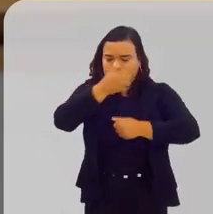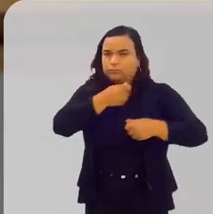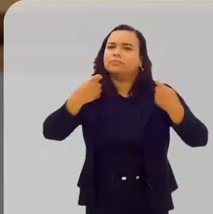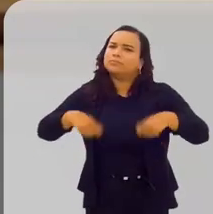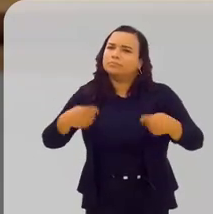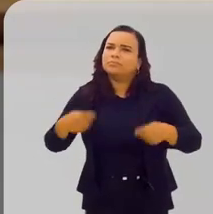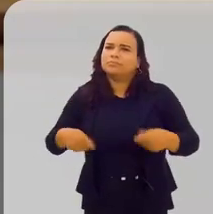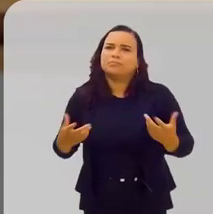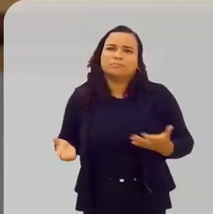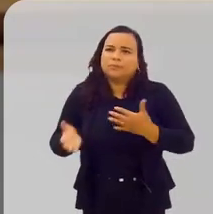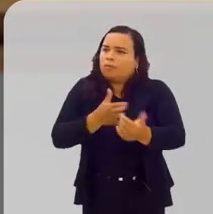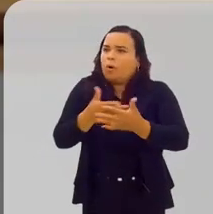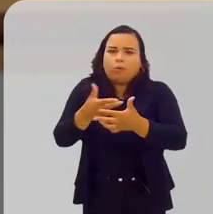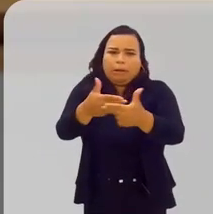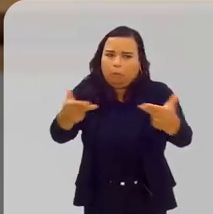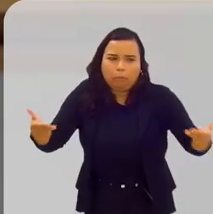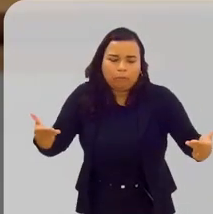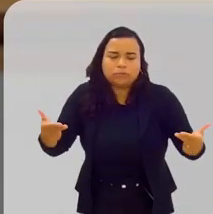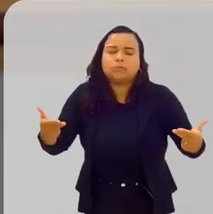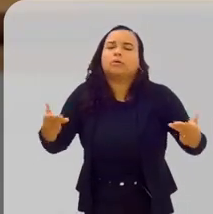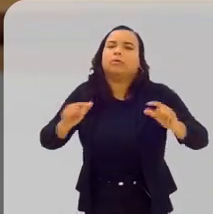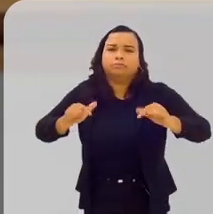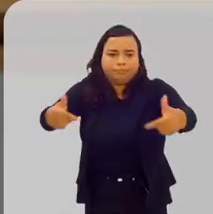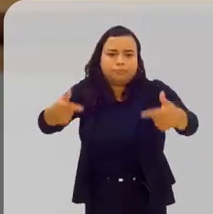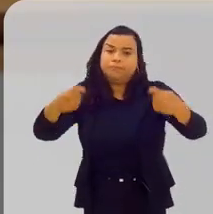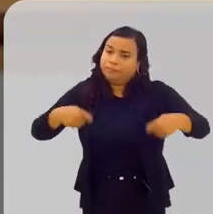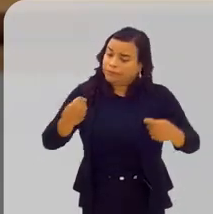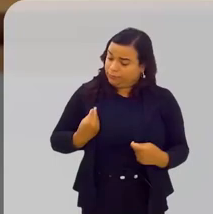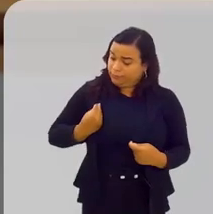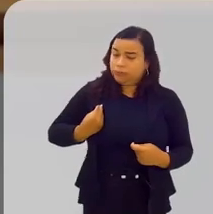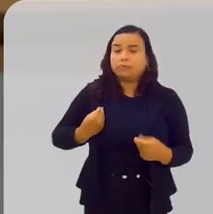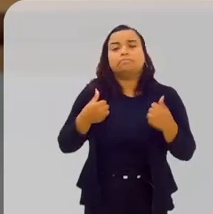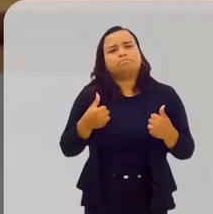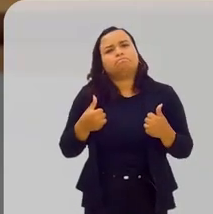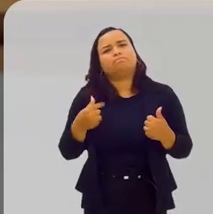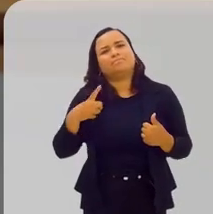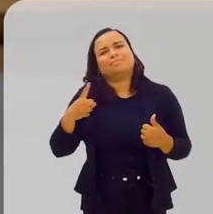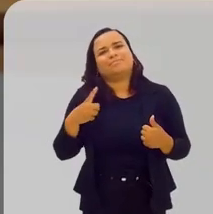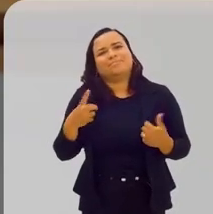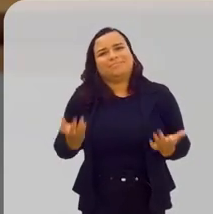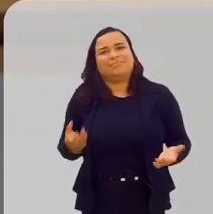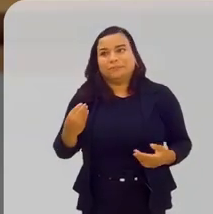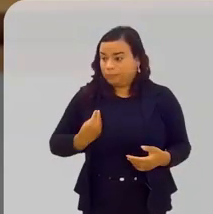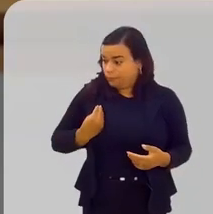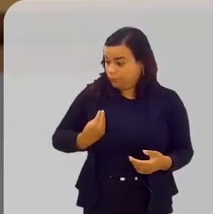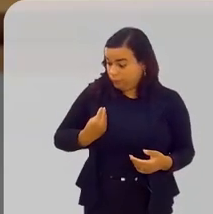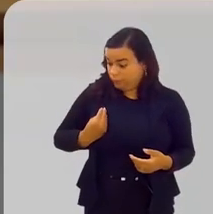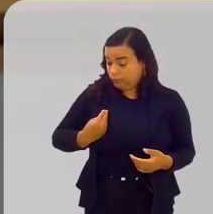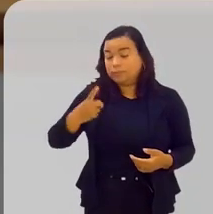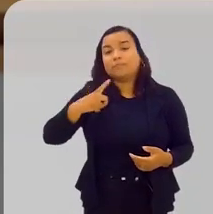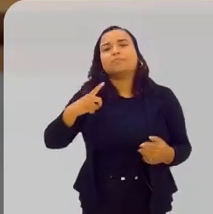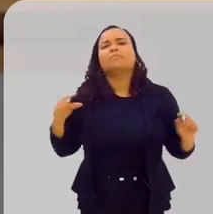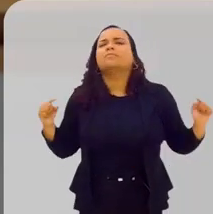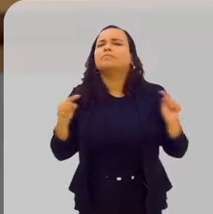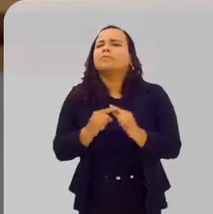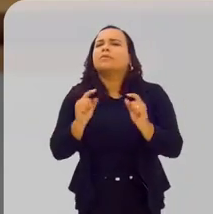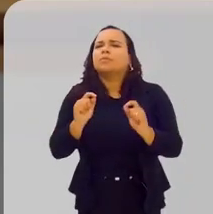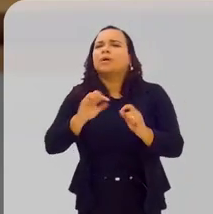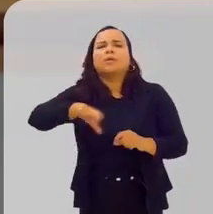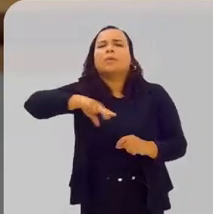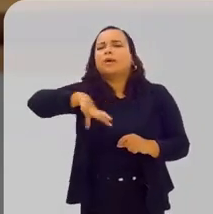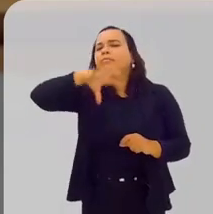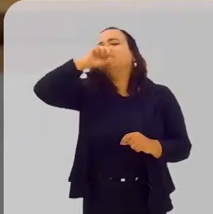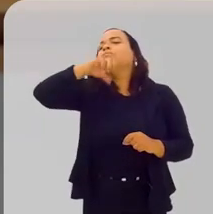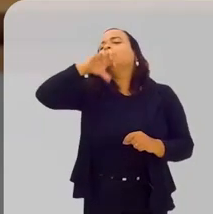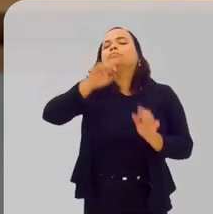antes de fazer qualquer coisa você precisa estar vivo estar vivo no